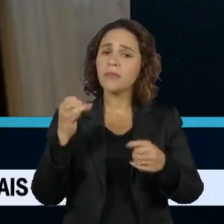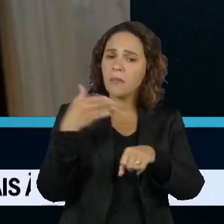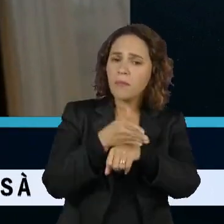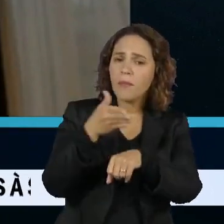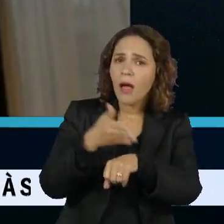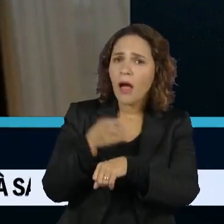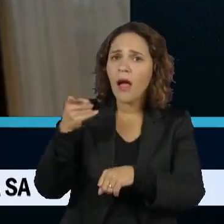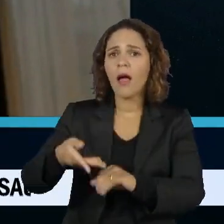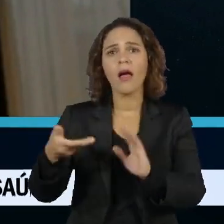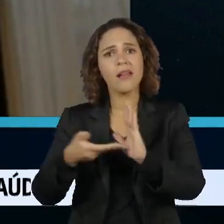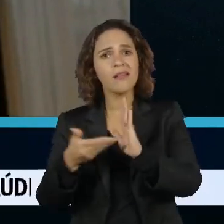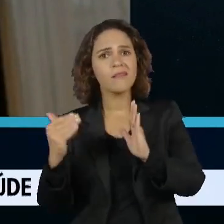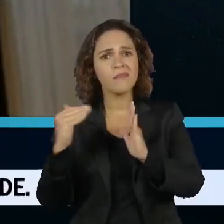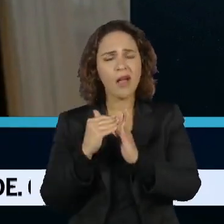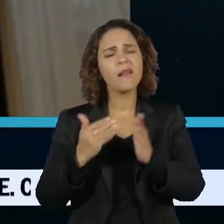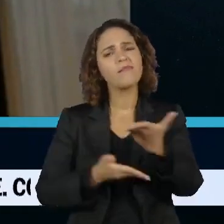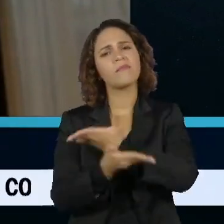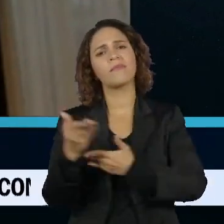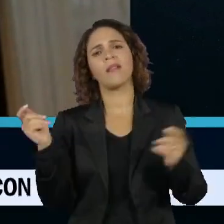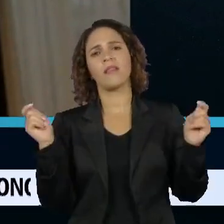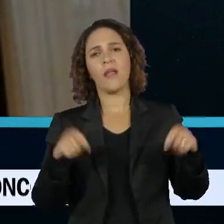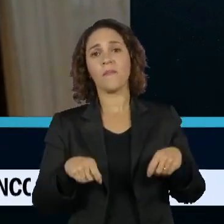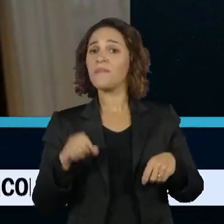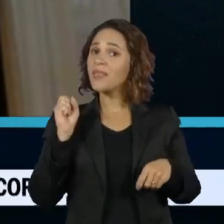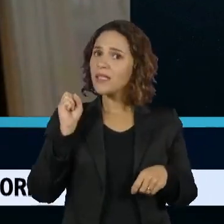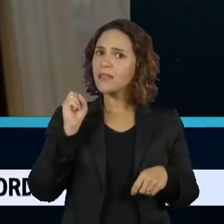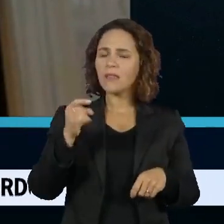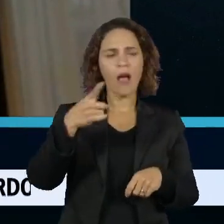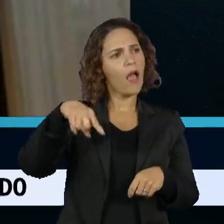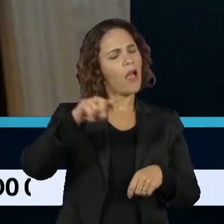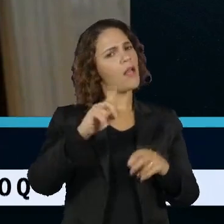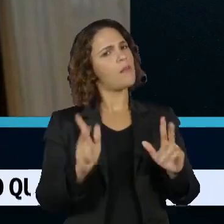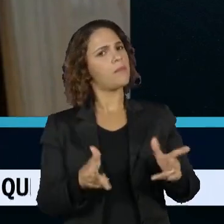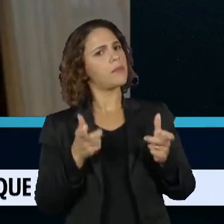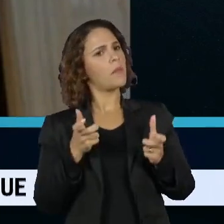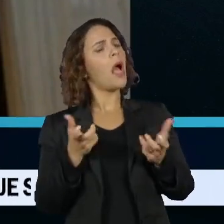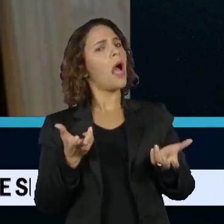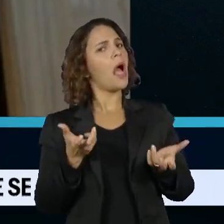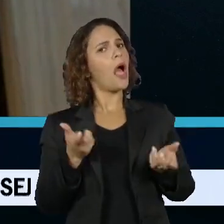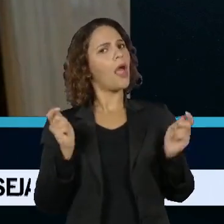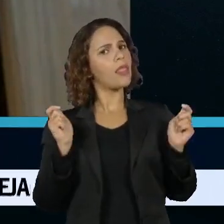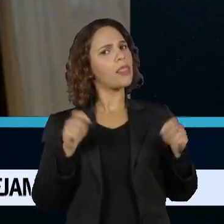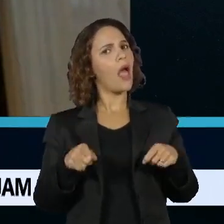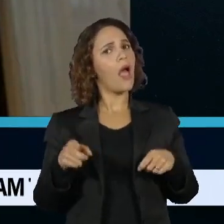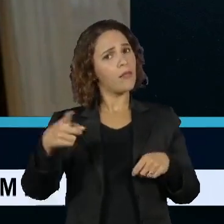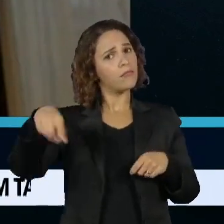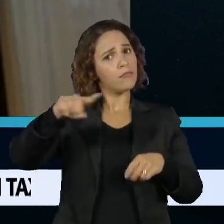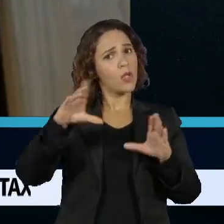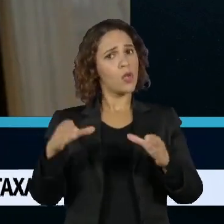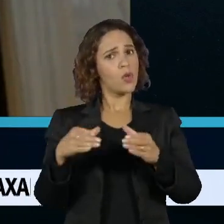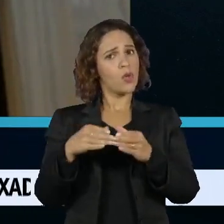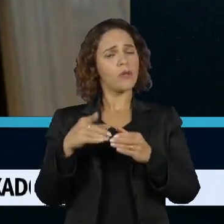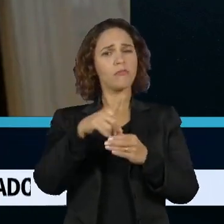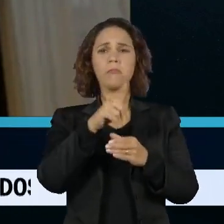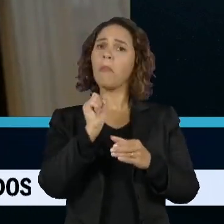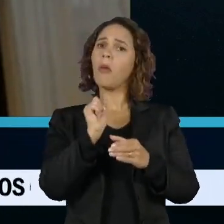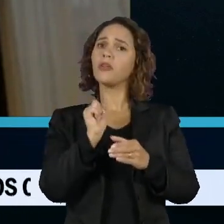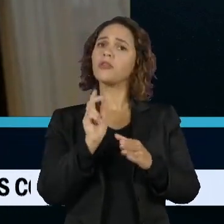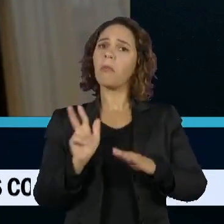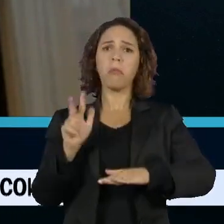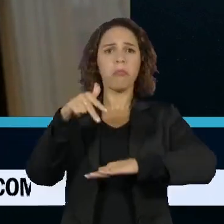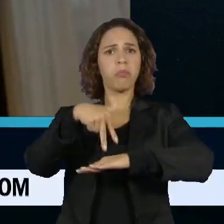Congresso Nacional. E quando o Congresso Nacional percebeu que ele pode ser protagonista de uma grande transformação do